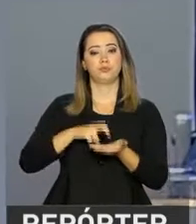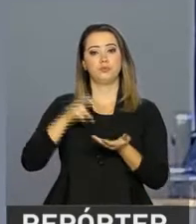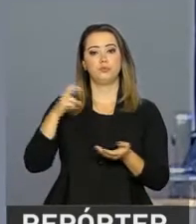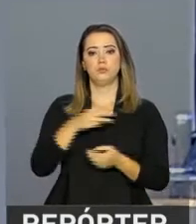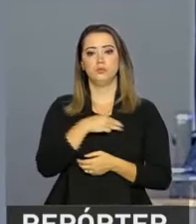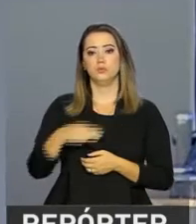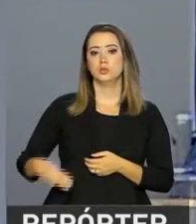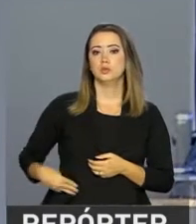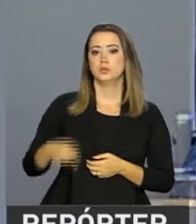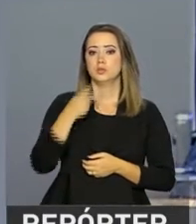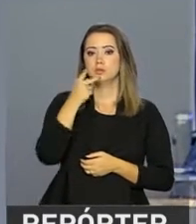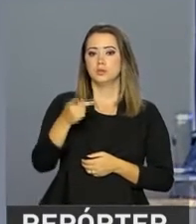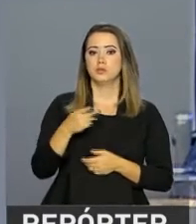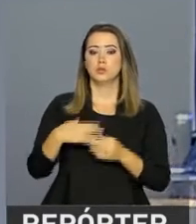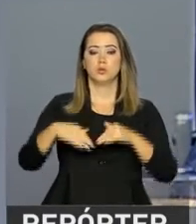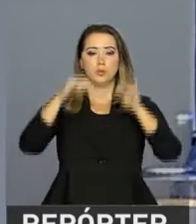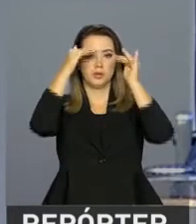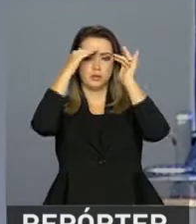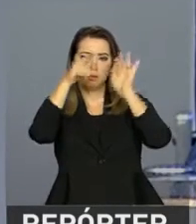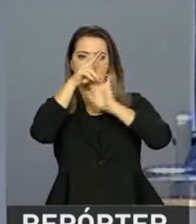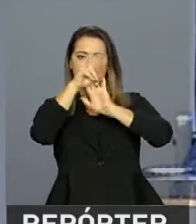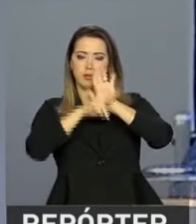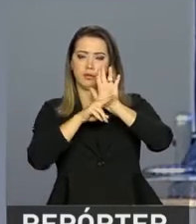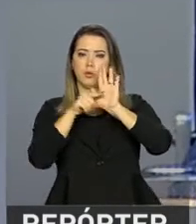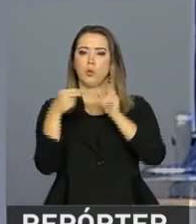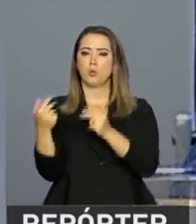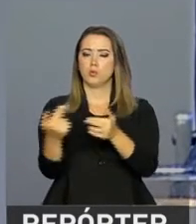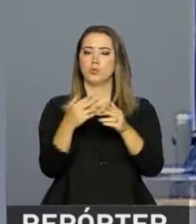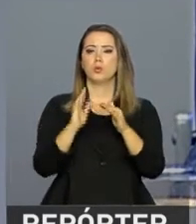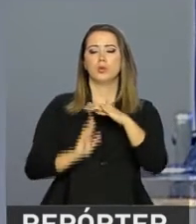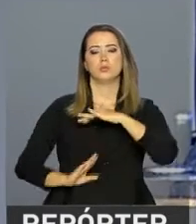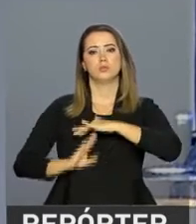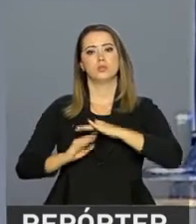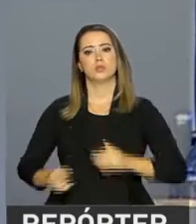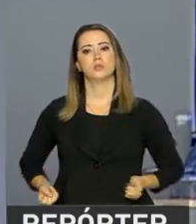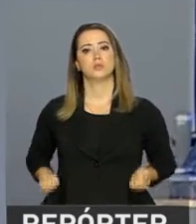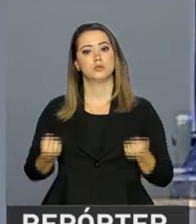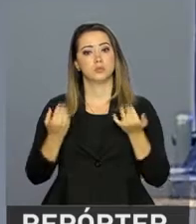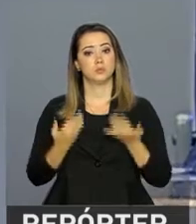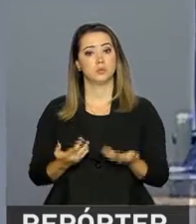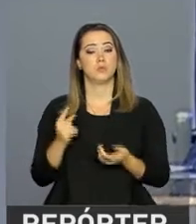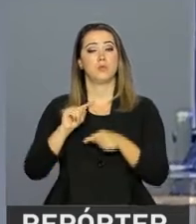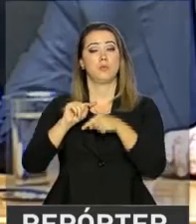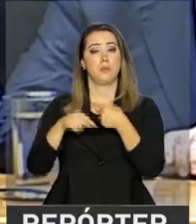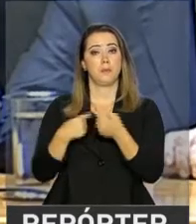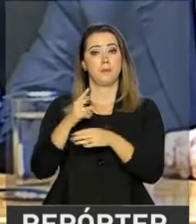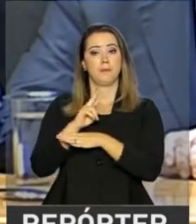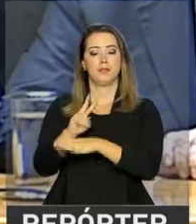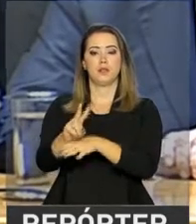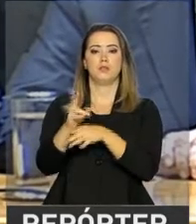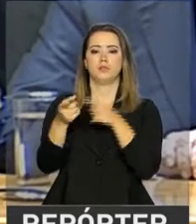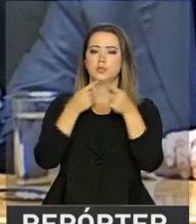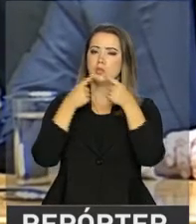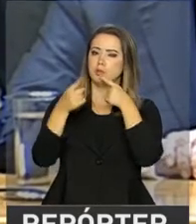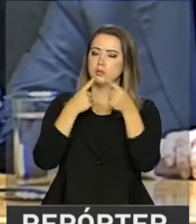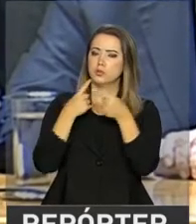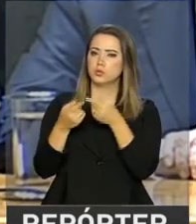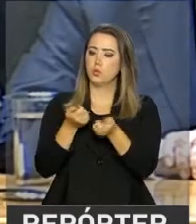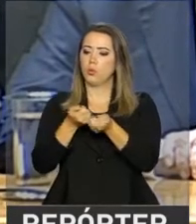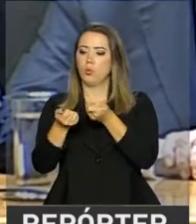disse que a regra será cumprida neste ano assim como o teto dos gastos públicos e defendeu que a discussão sobre